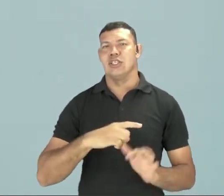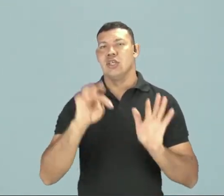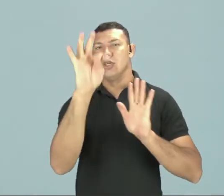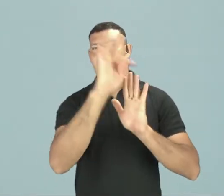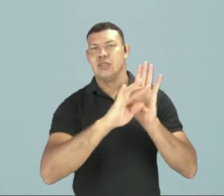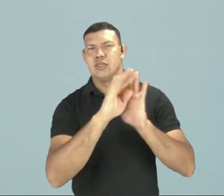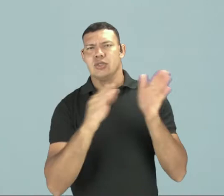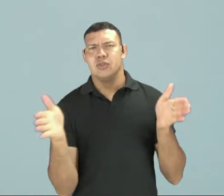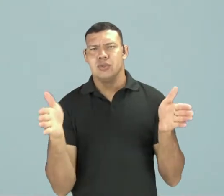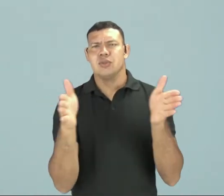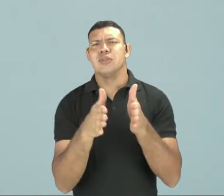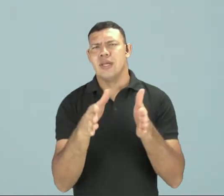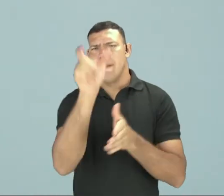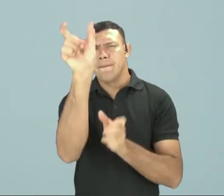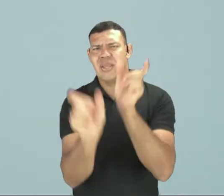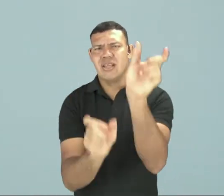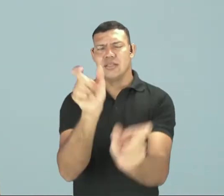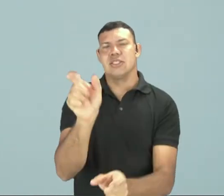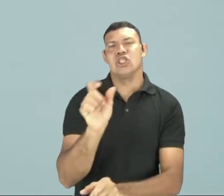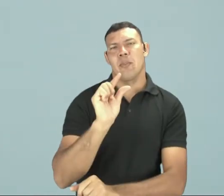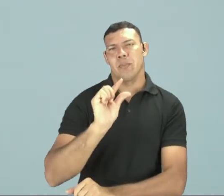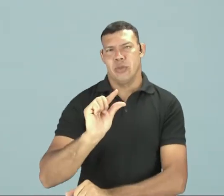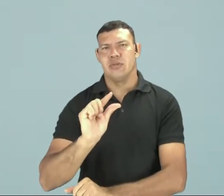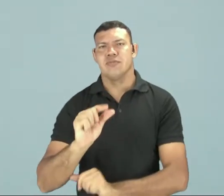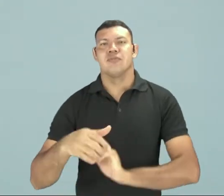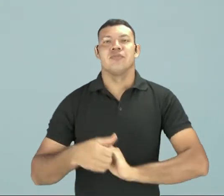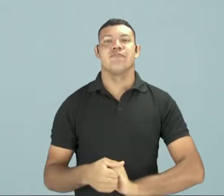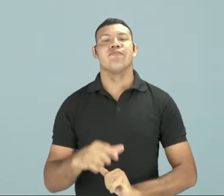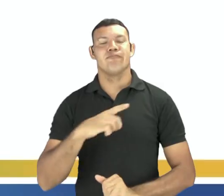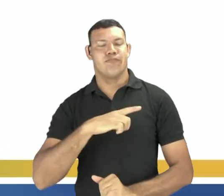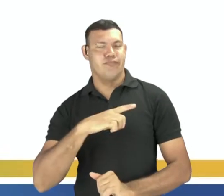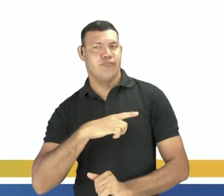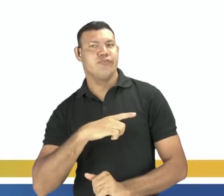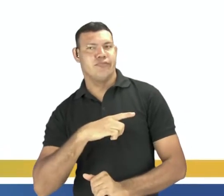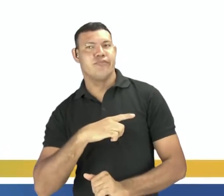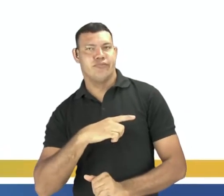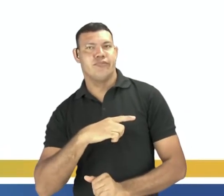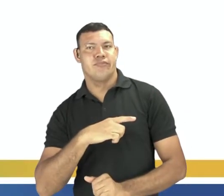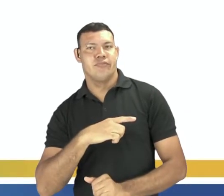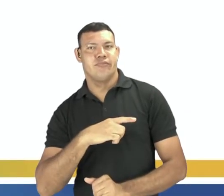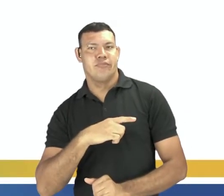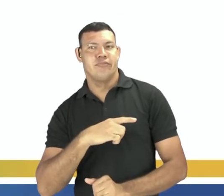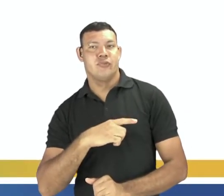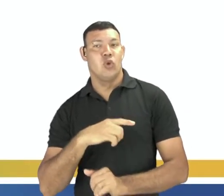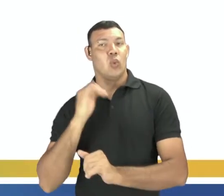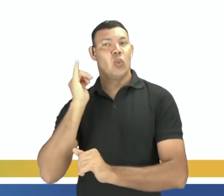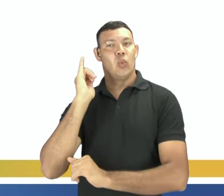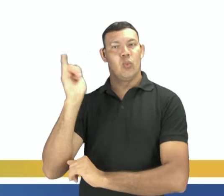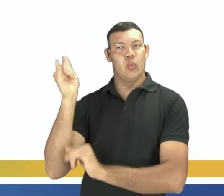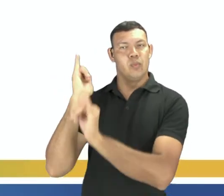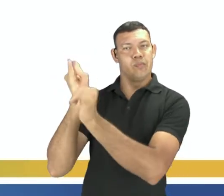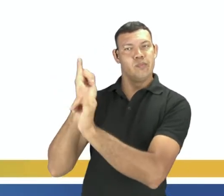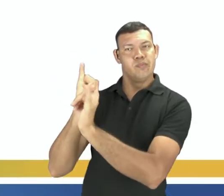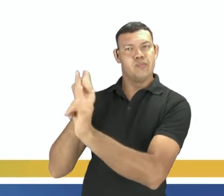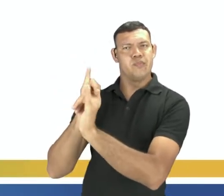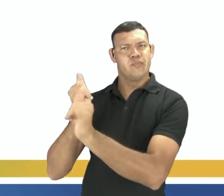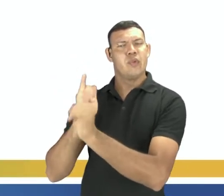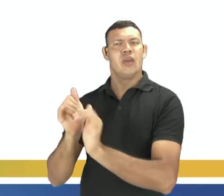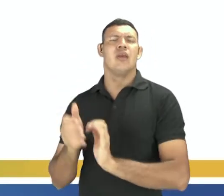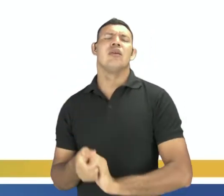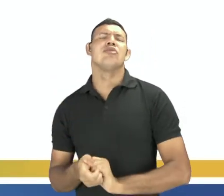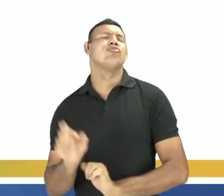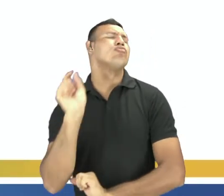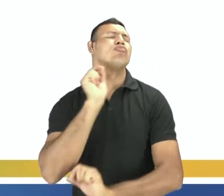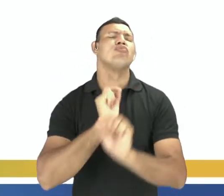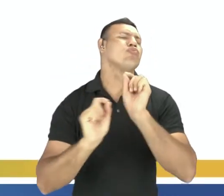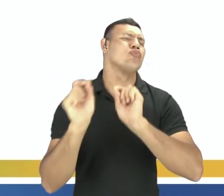com poucos personagens e apenas um núcleo, nós vamos dizer que esse gênero é o gênero conto. Ah, professora, mas o que